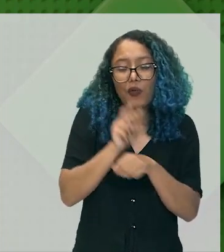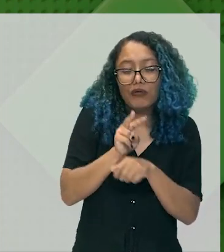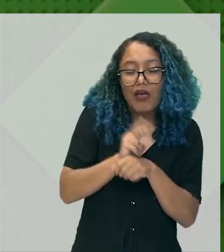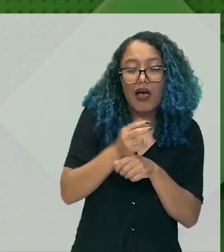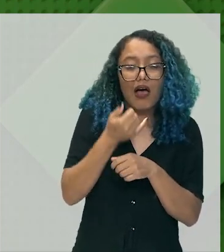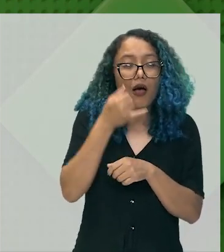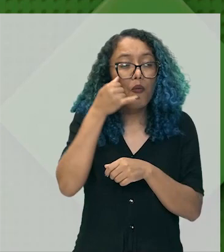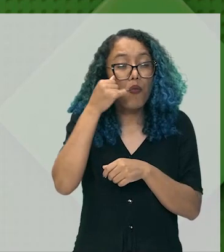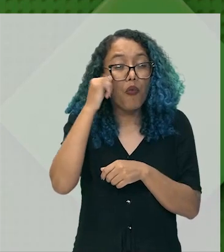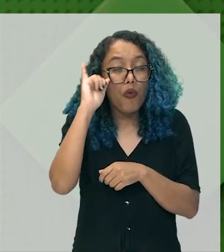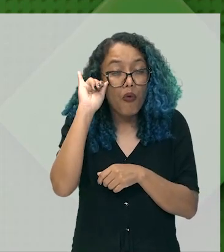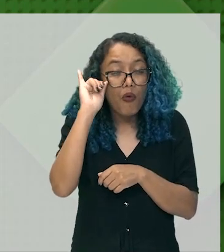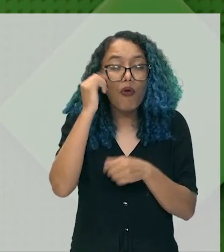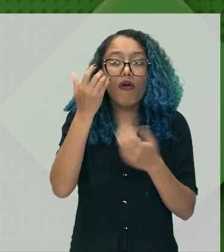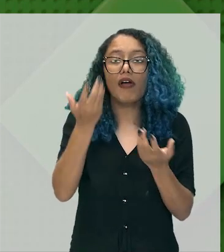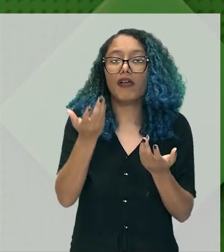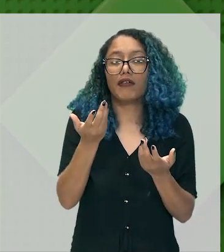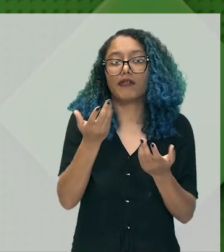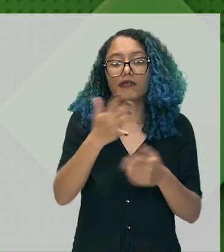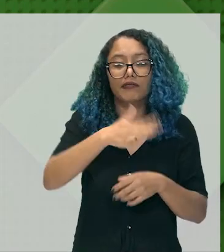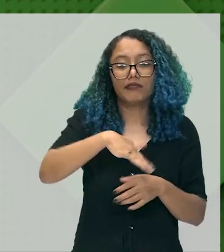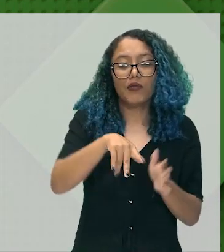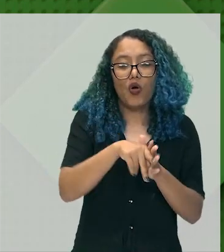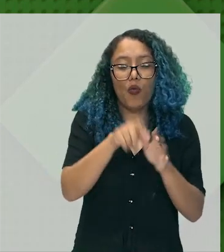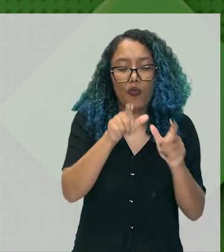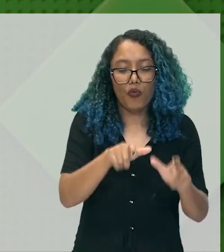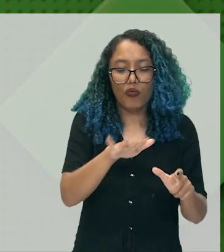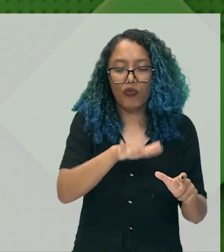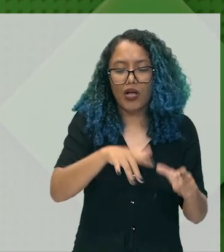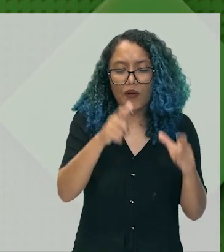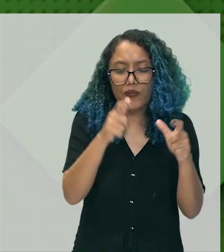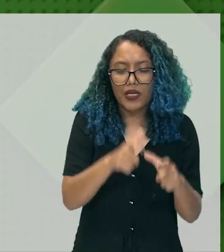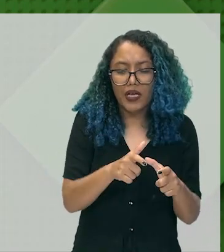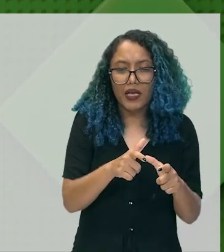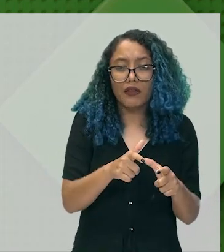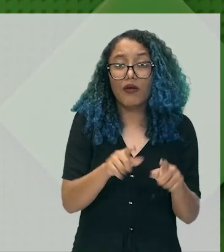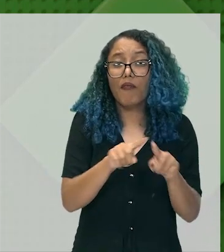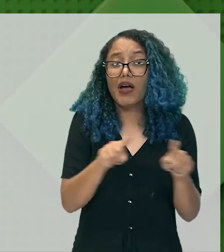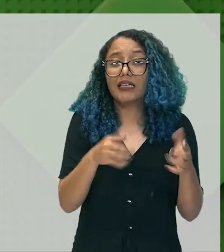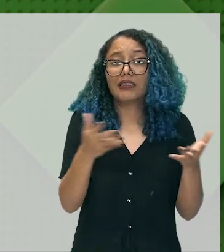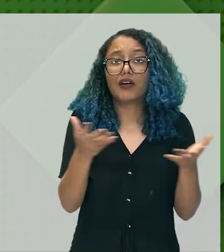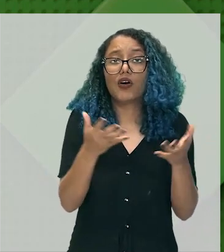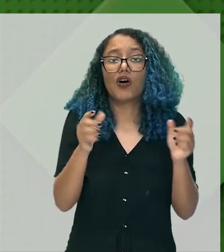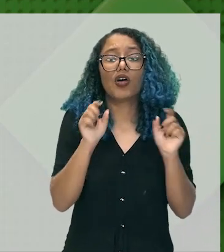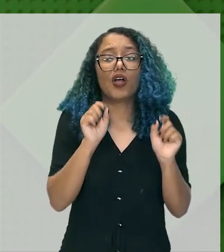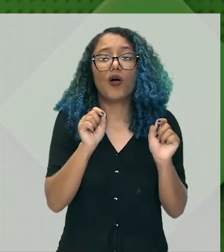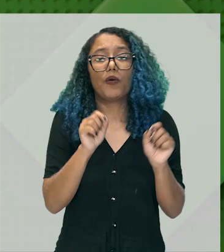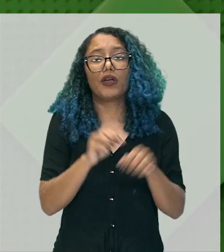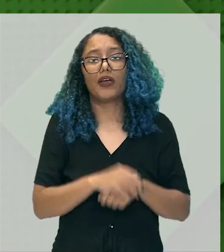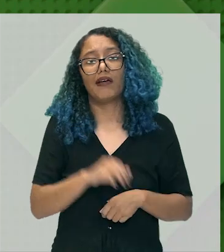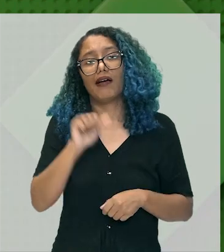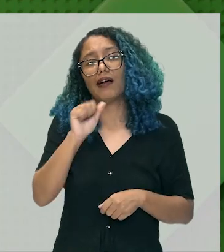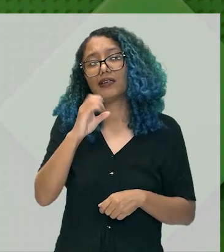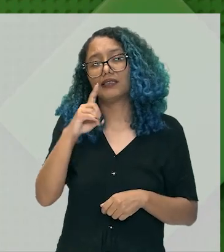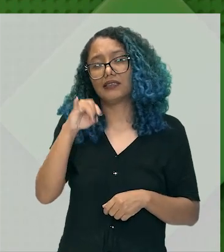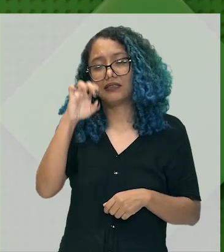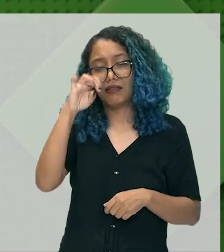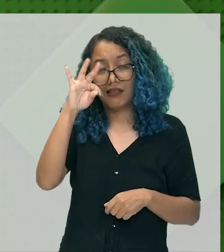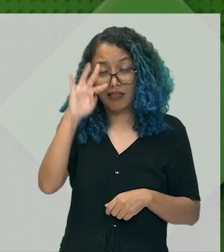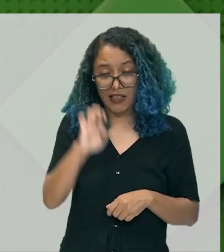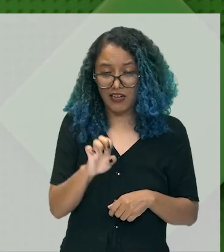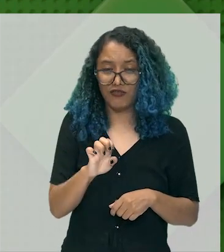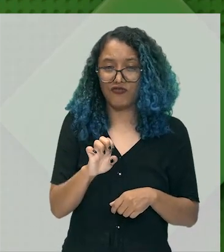de gado, naquela área, começou a tornar ali um acidente, uma